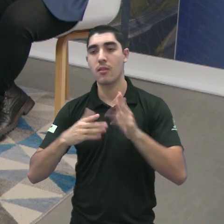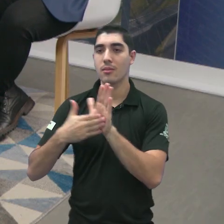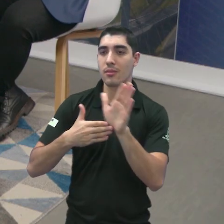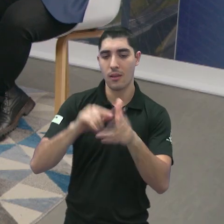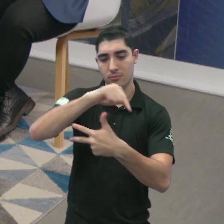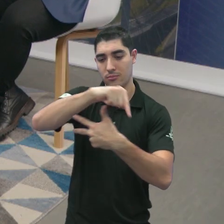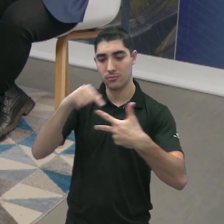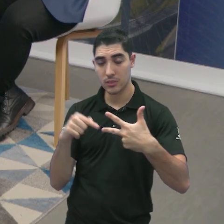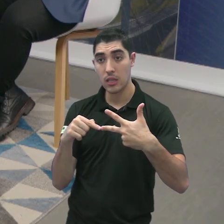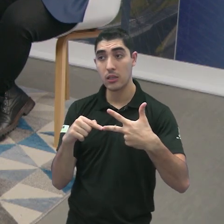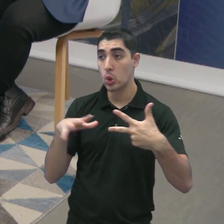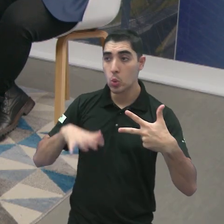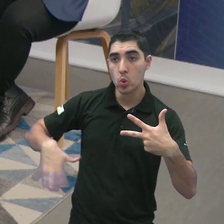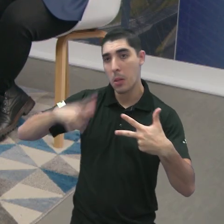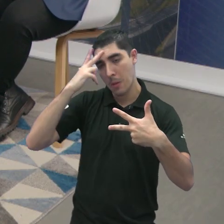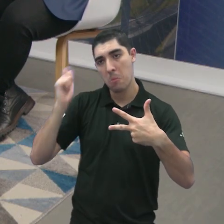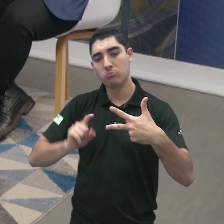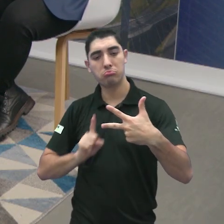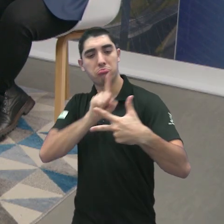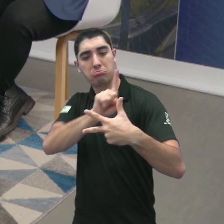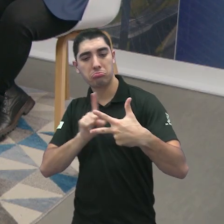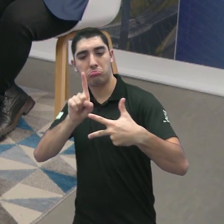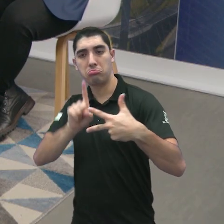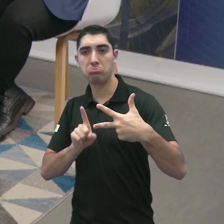logística única de mobilidade?